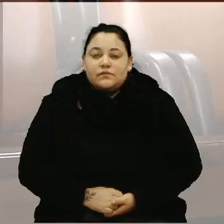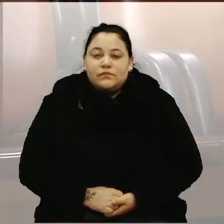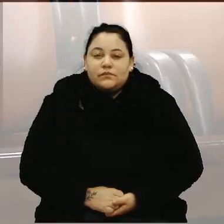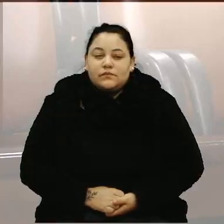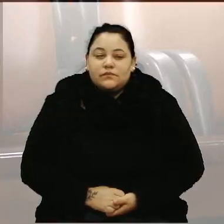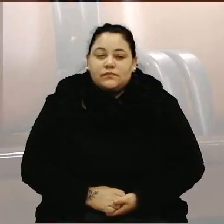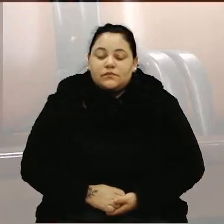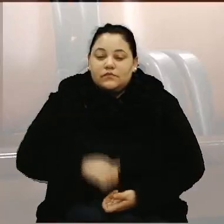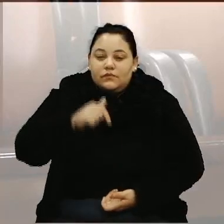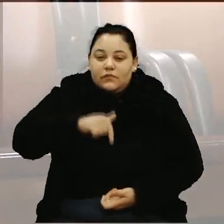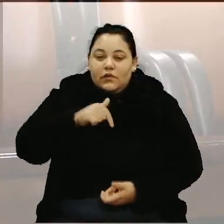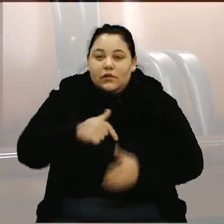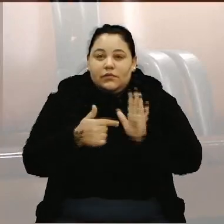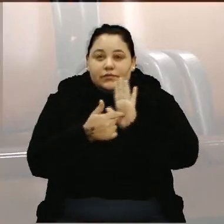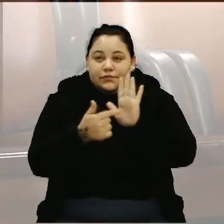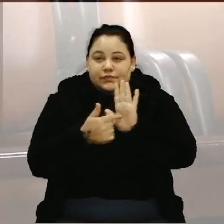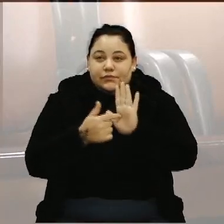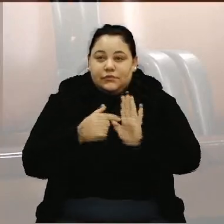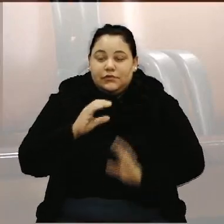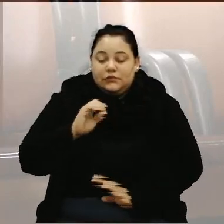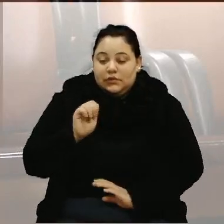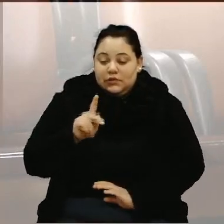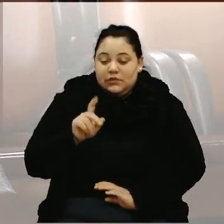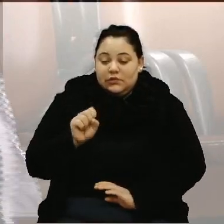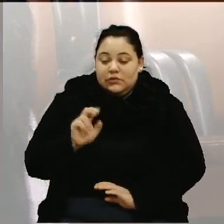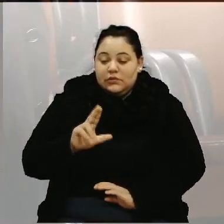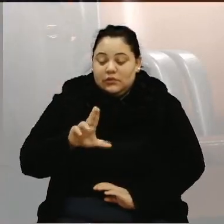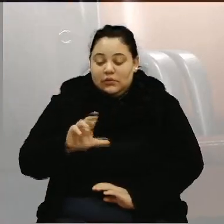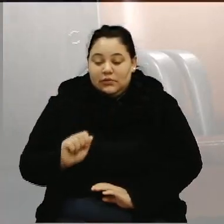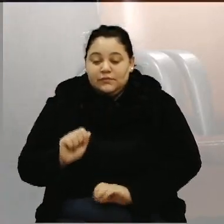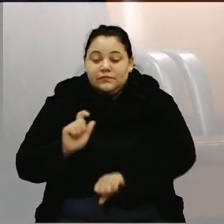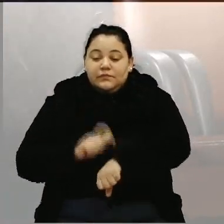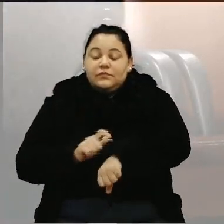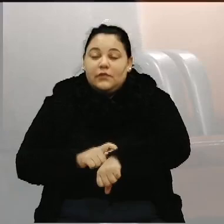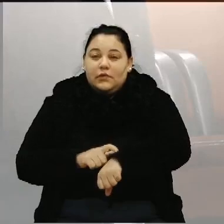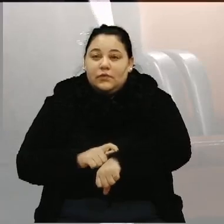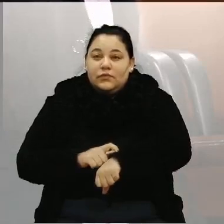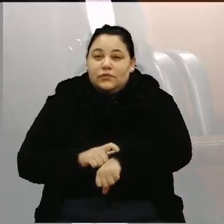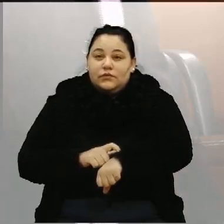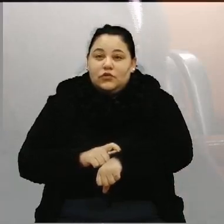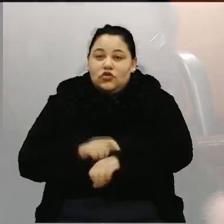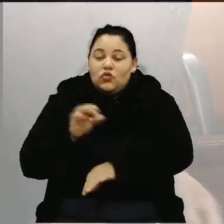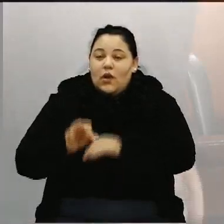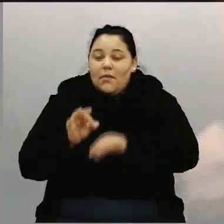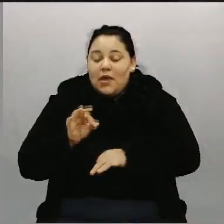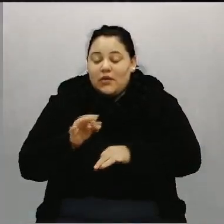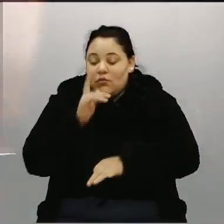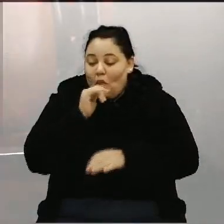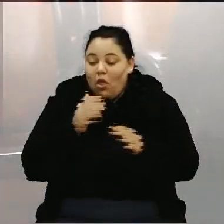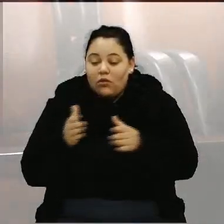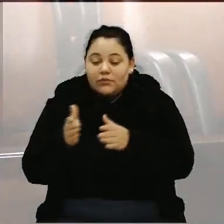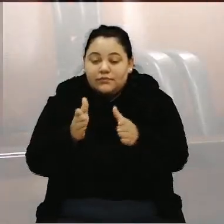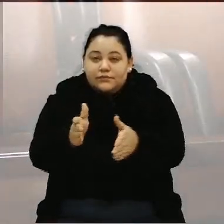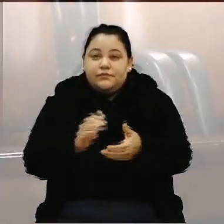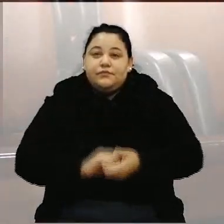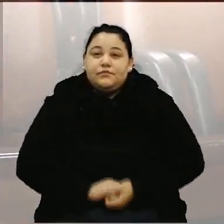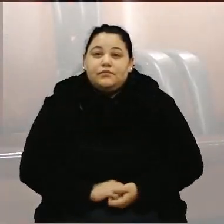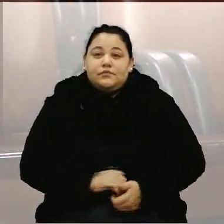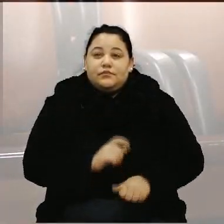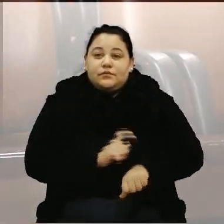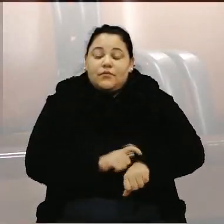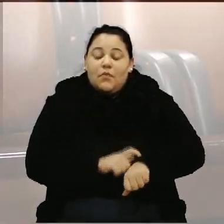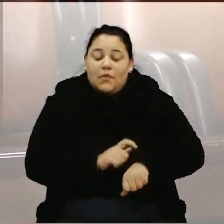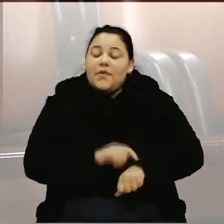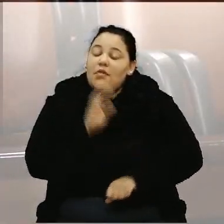apresentação do livro Cápsula do Tempo, o julgamento do oceano. E veja que momento legal, o julgamento do oceano. E aqui